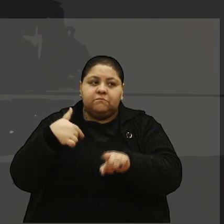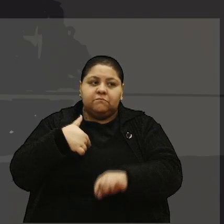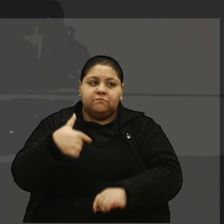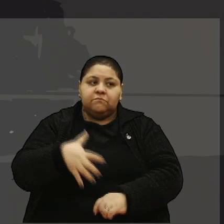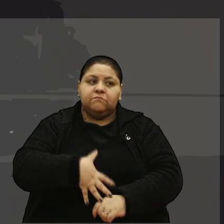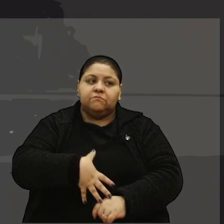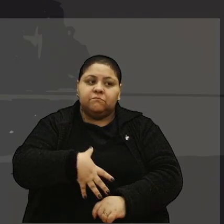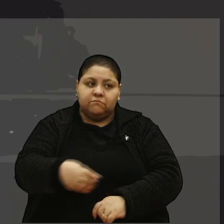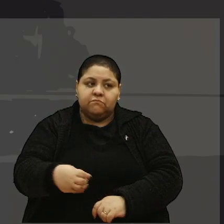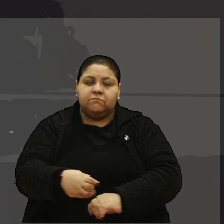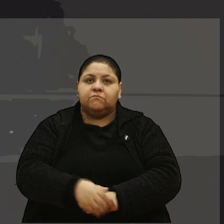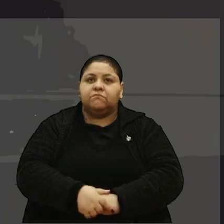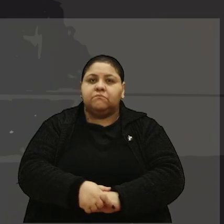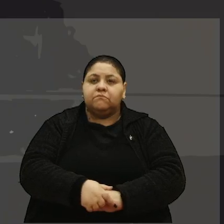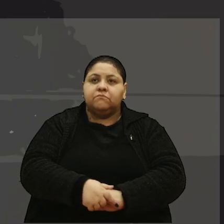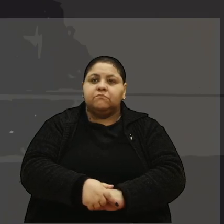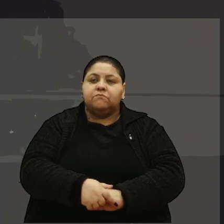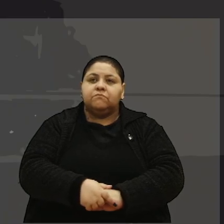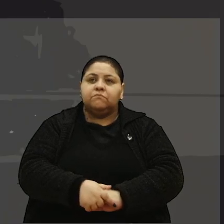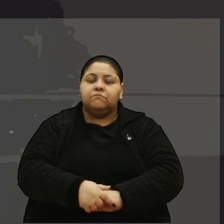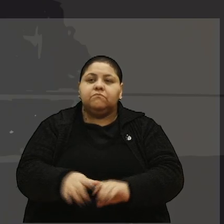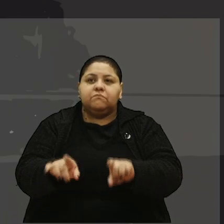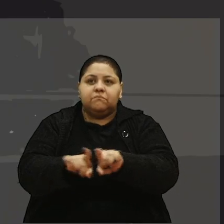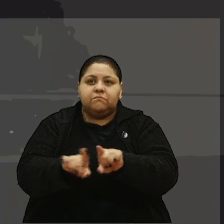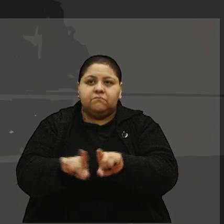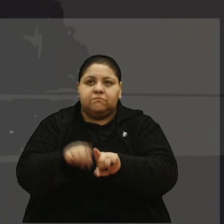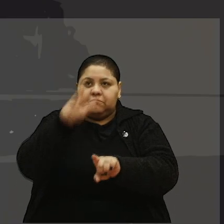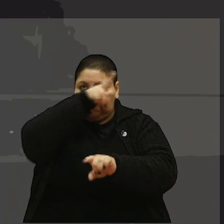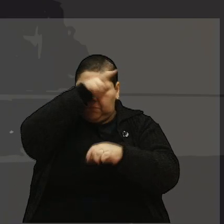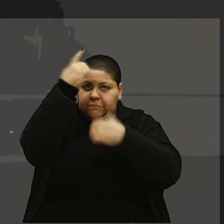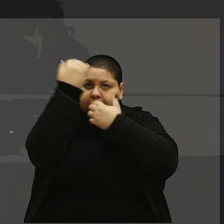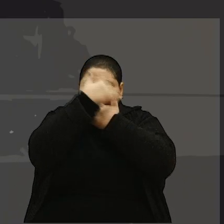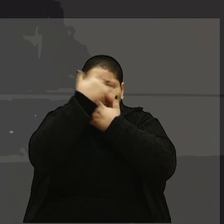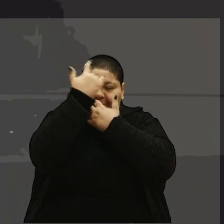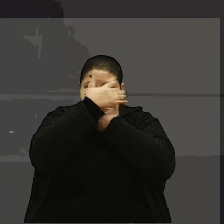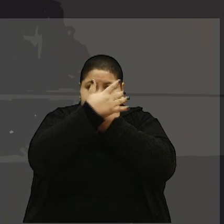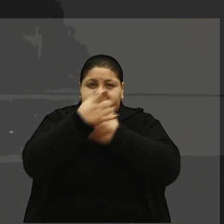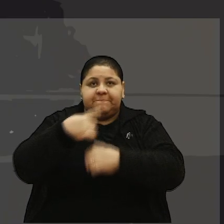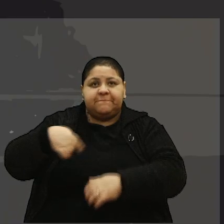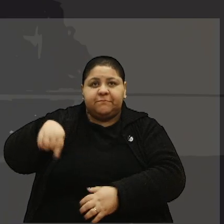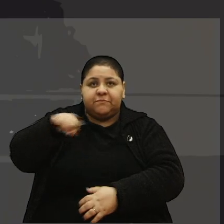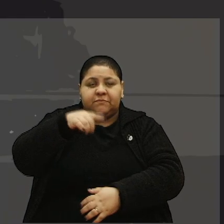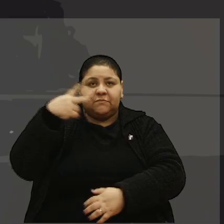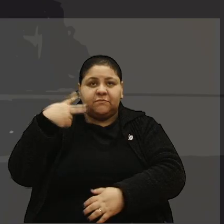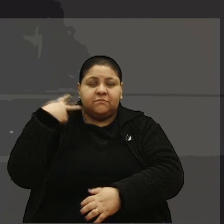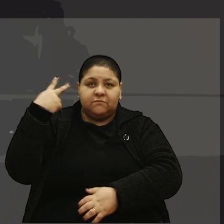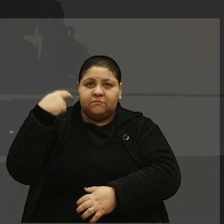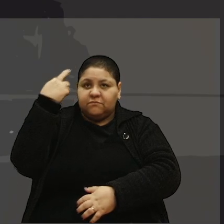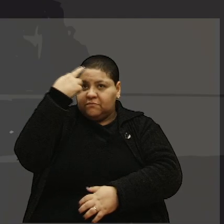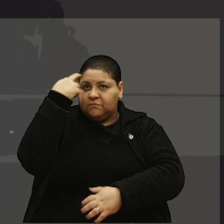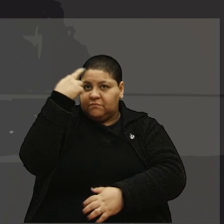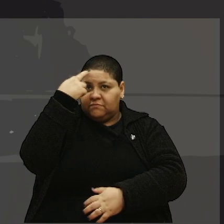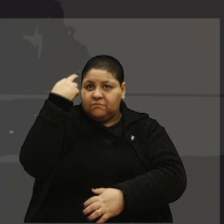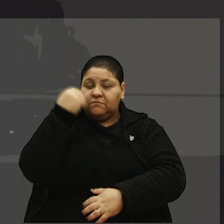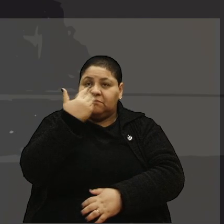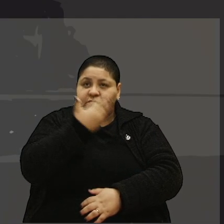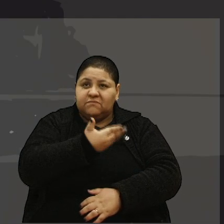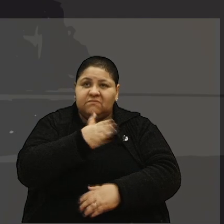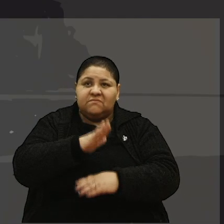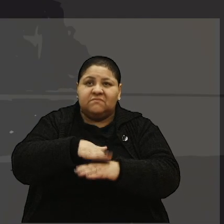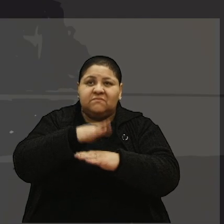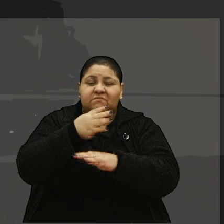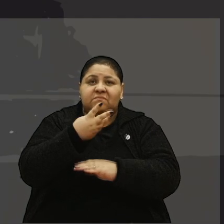na Procuradoria-Geral do Estado, também com o prefeito Adiló, e o nosso vereador Rafael Bueno, né? Então, foram mais